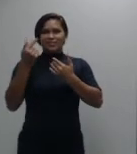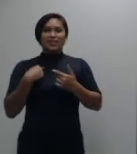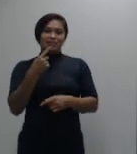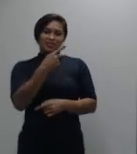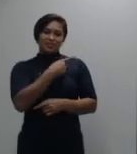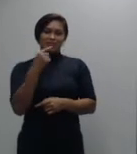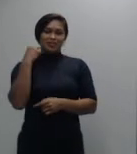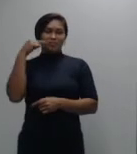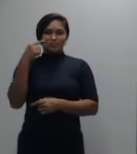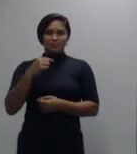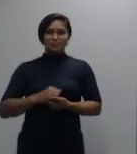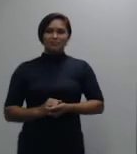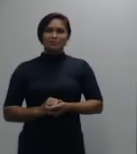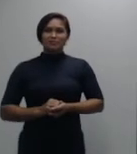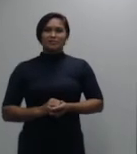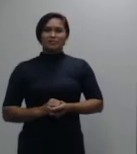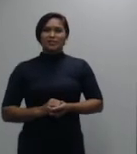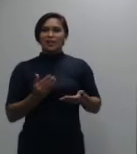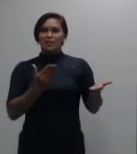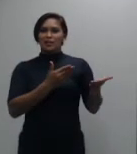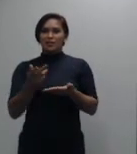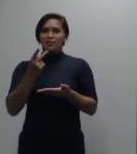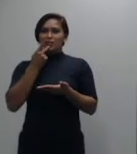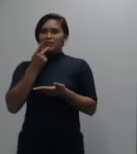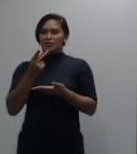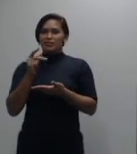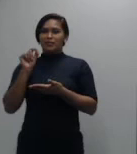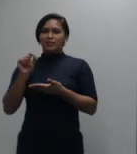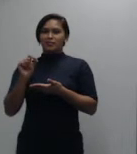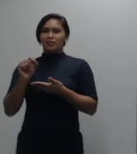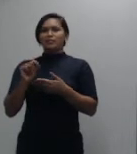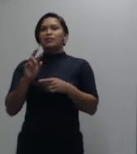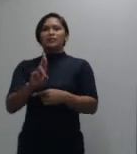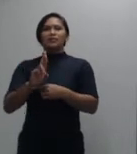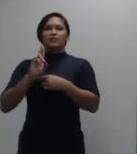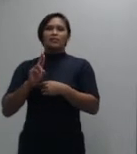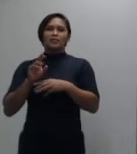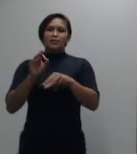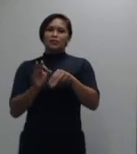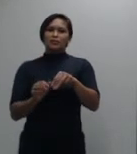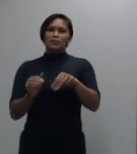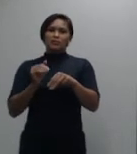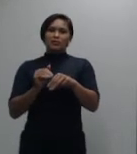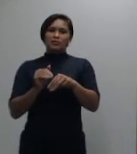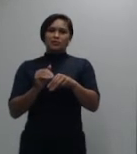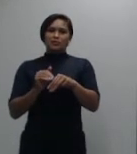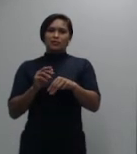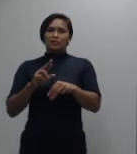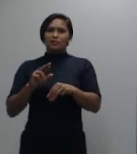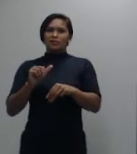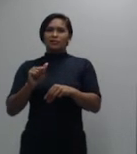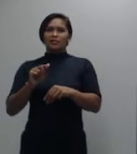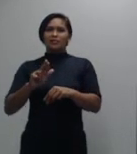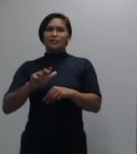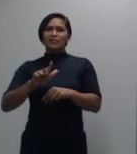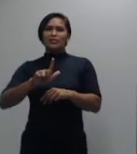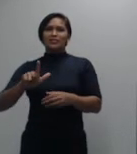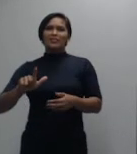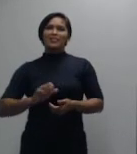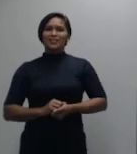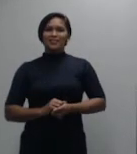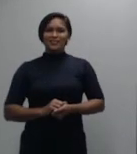excelência' e passa a palavra ao eminente ela tua Ministro Raul Araújo eu